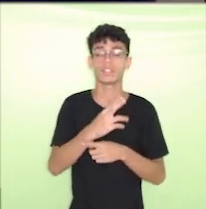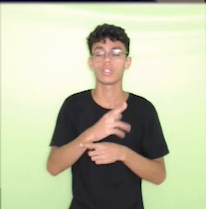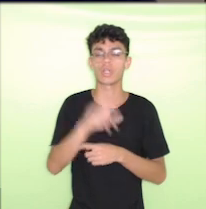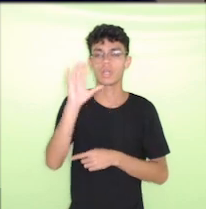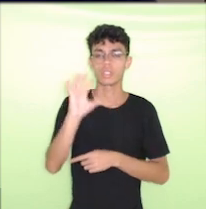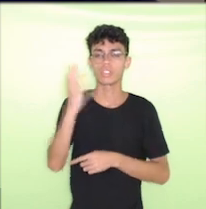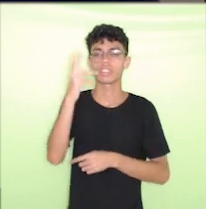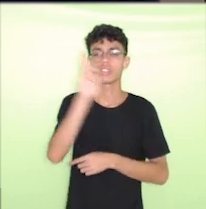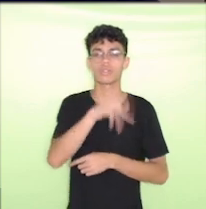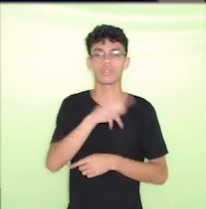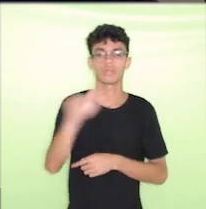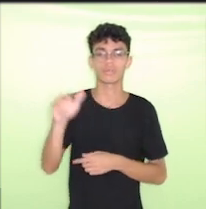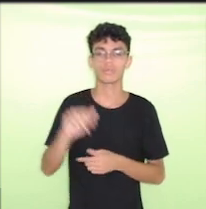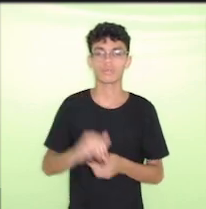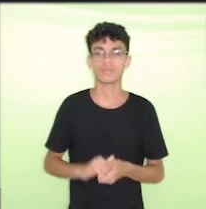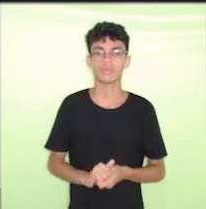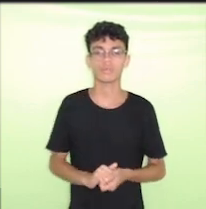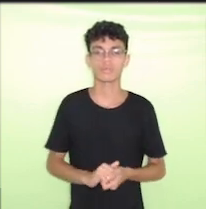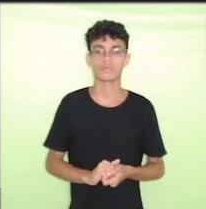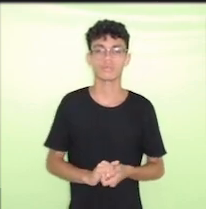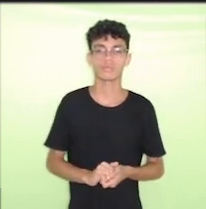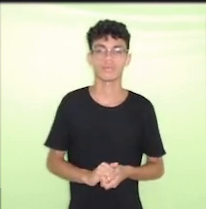nunca aconteça.